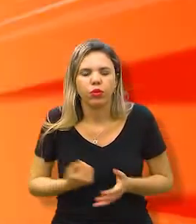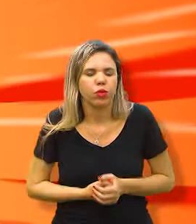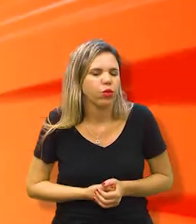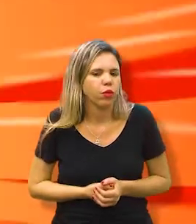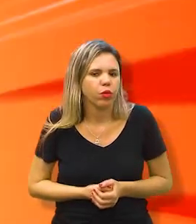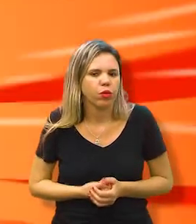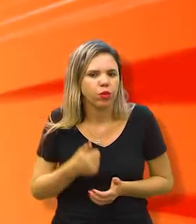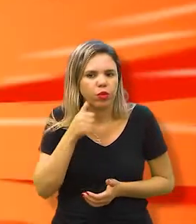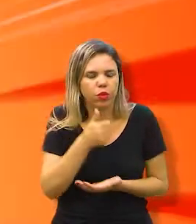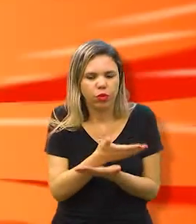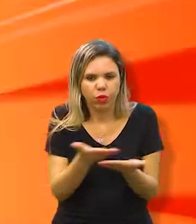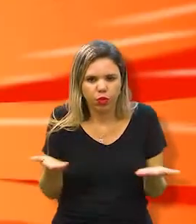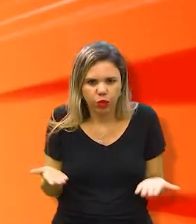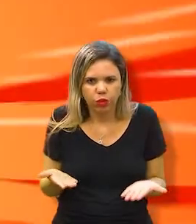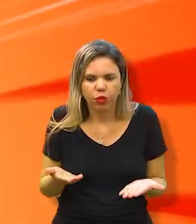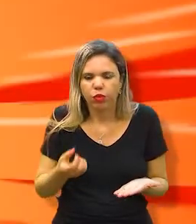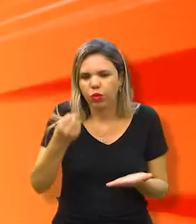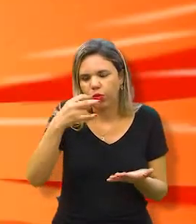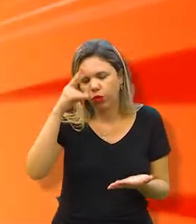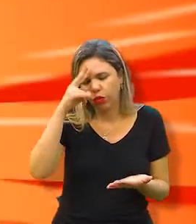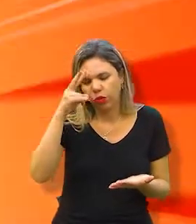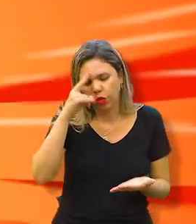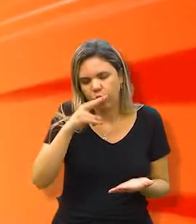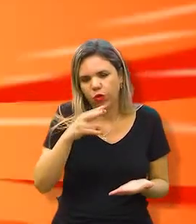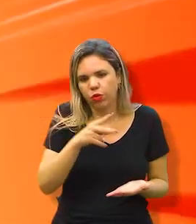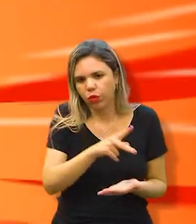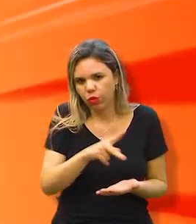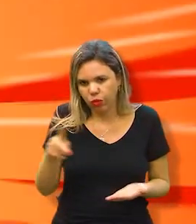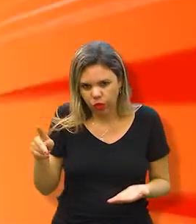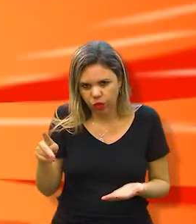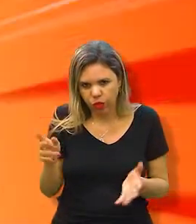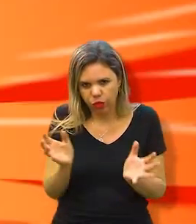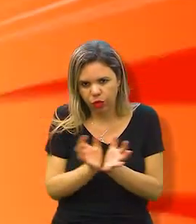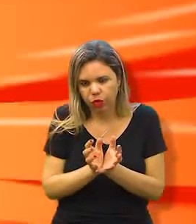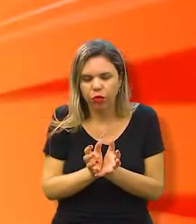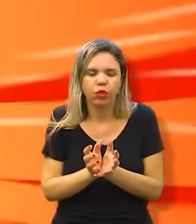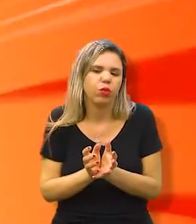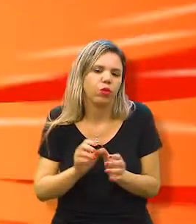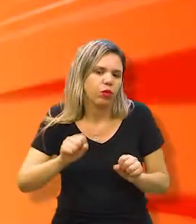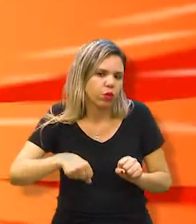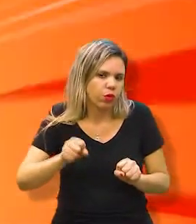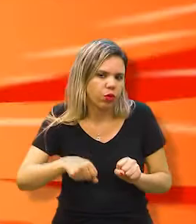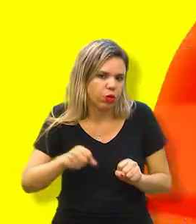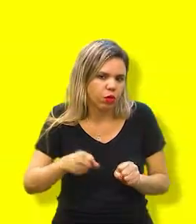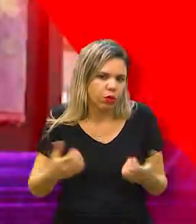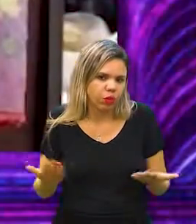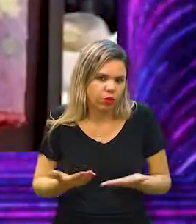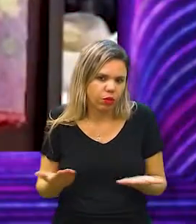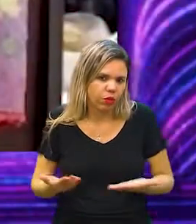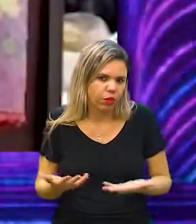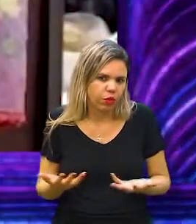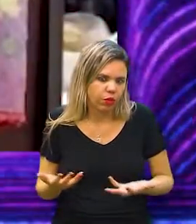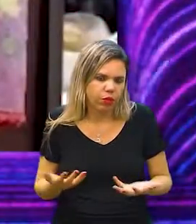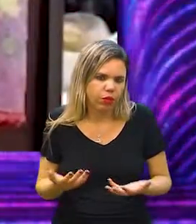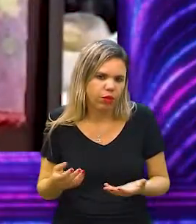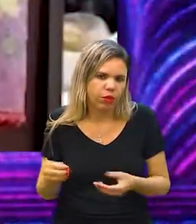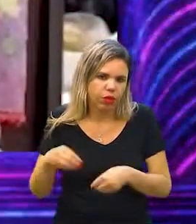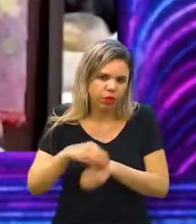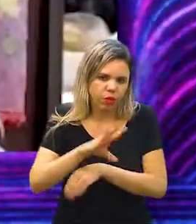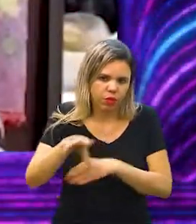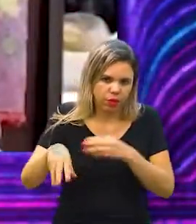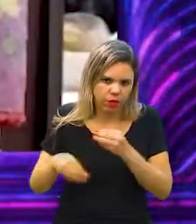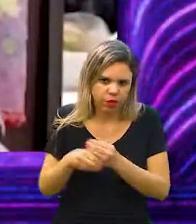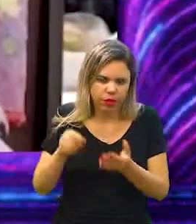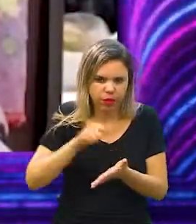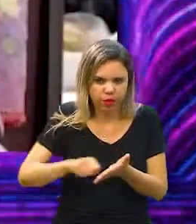com essas mulheres. Então eu contei a história dos presidentes, né, dos motoclubes, aí agora vou